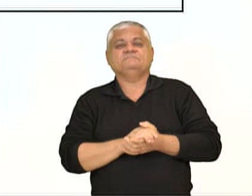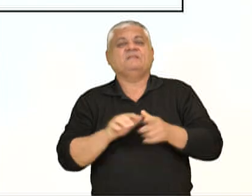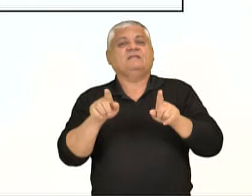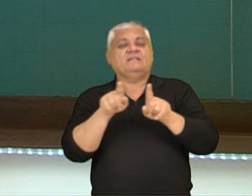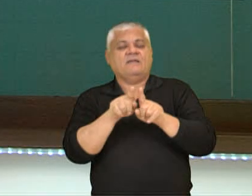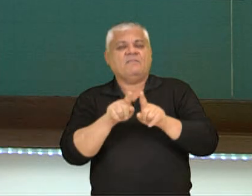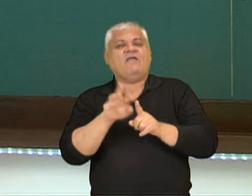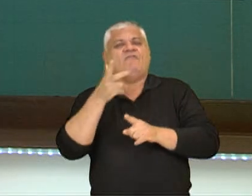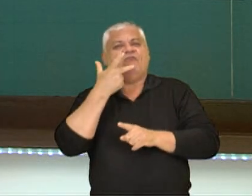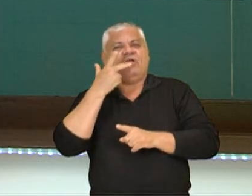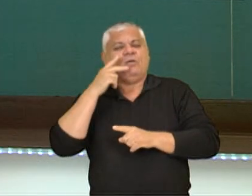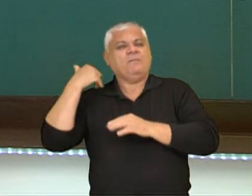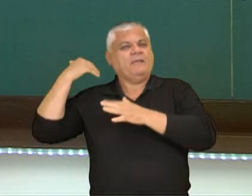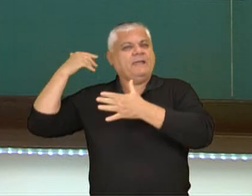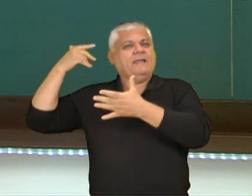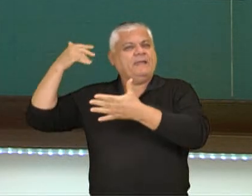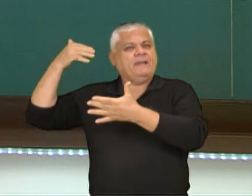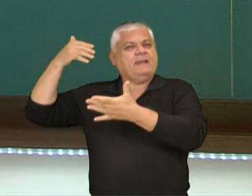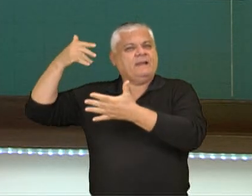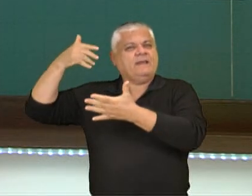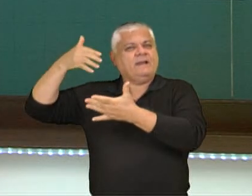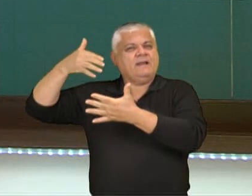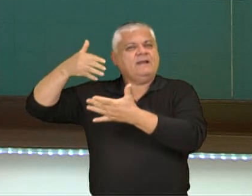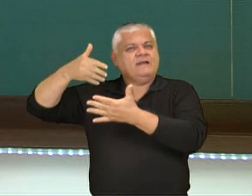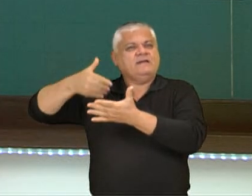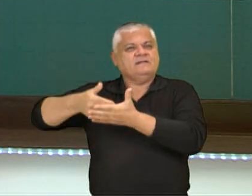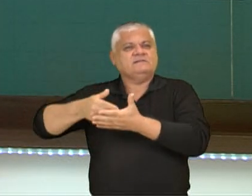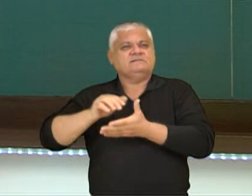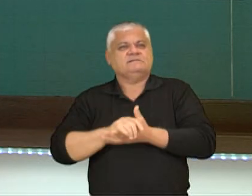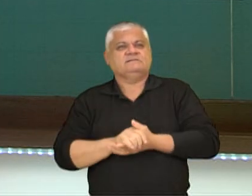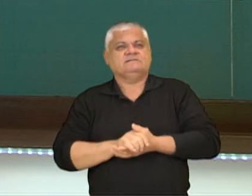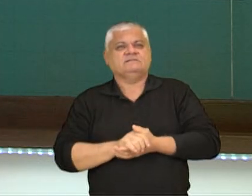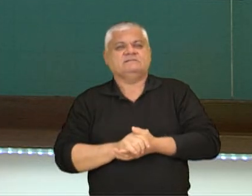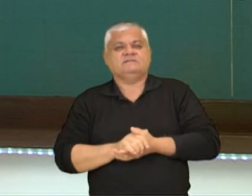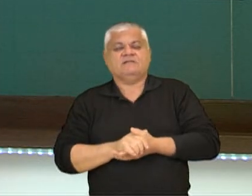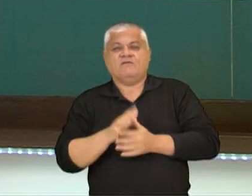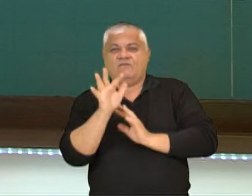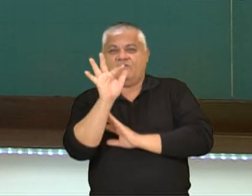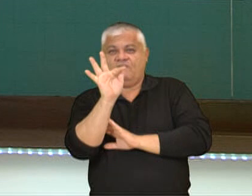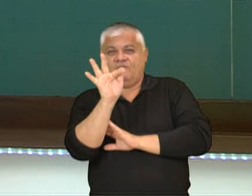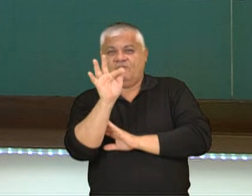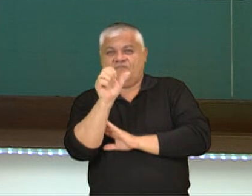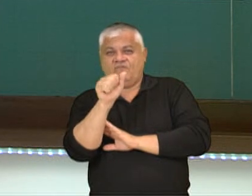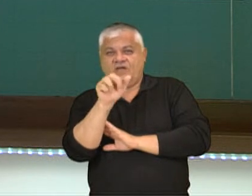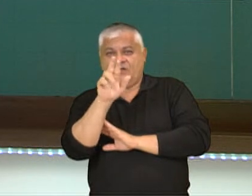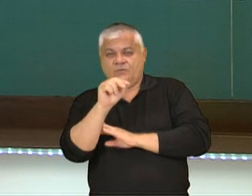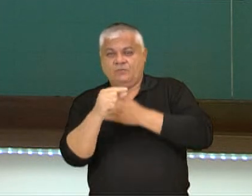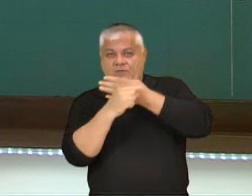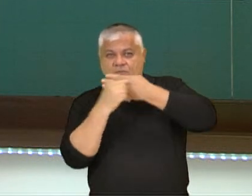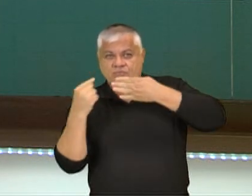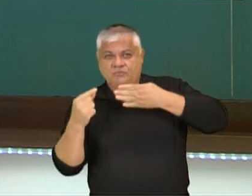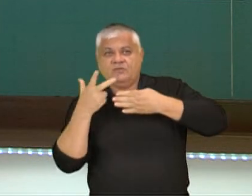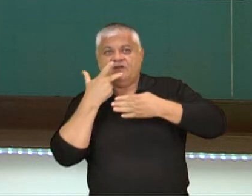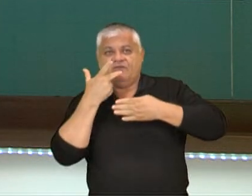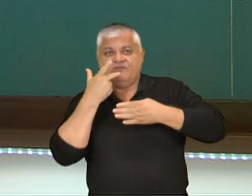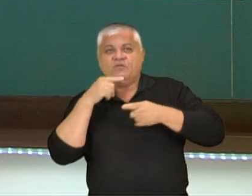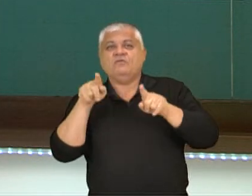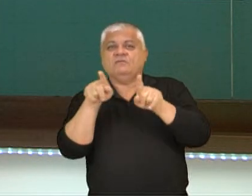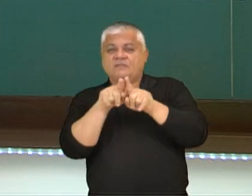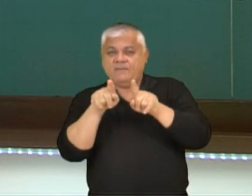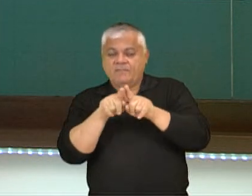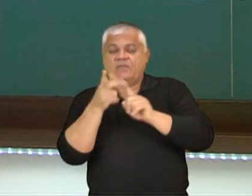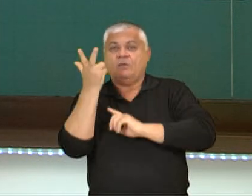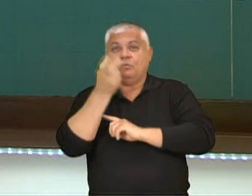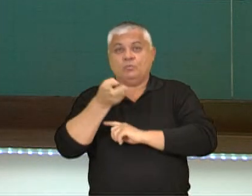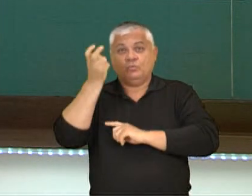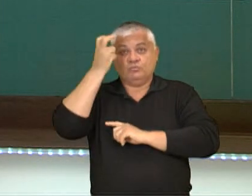falou que veio trazendo, né? Agora a gente vai regredindo, tá? Ó, Faro, em 1986, ele classificou em étnica,